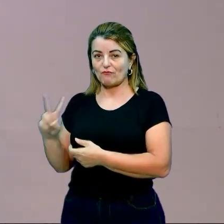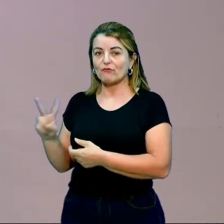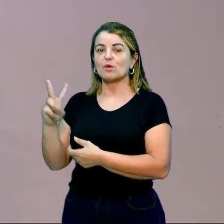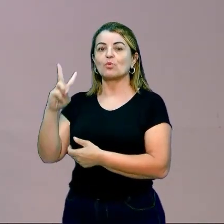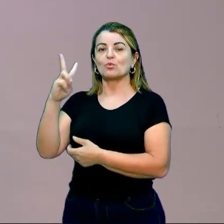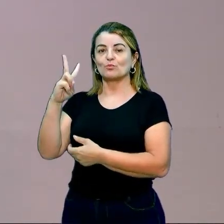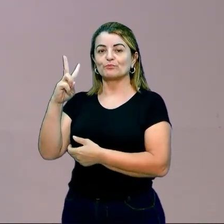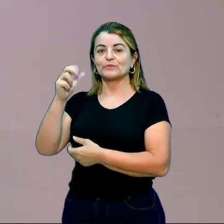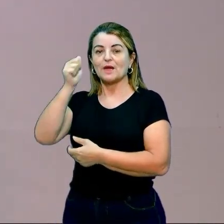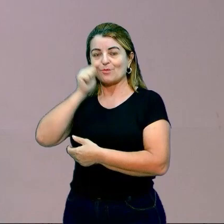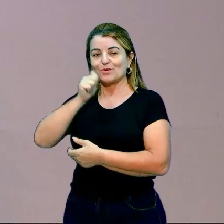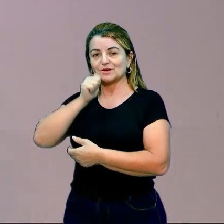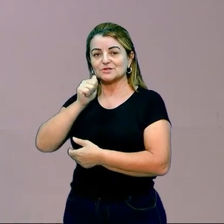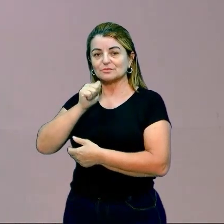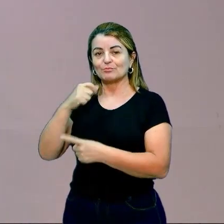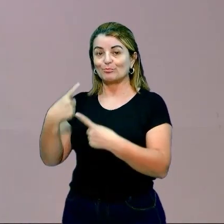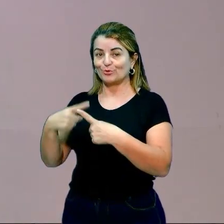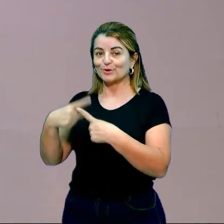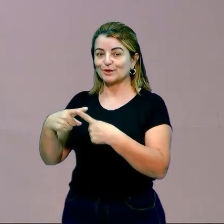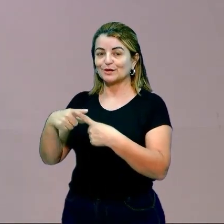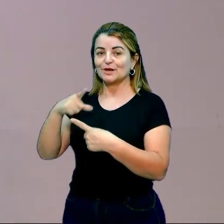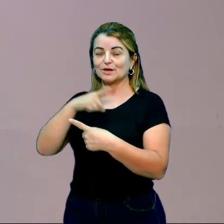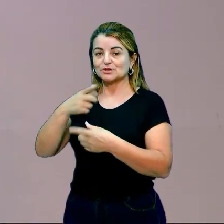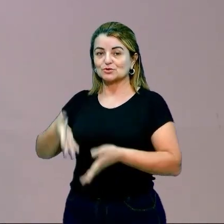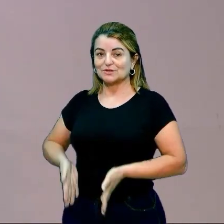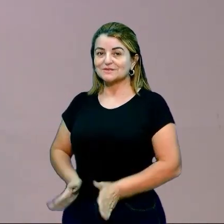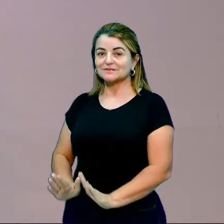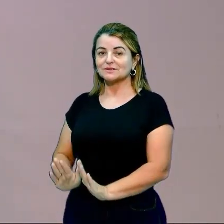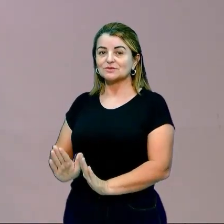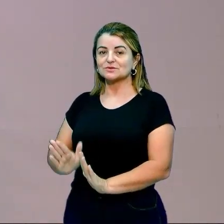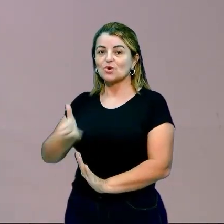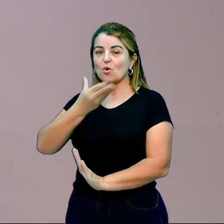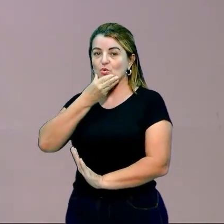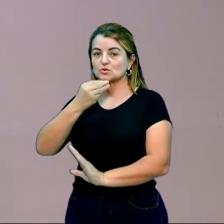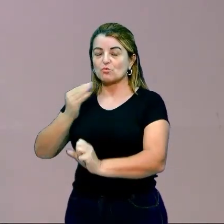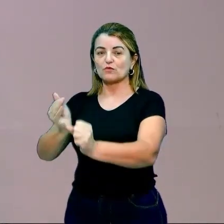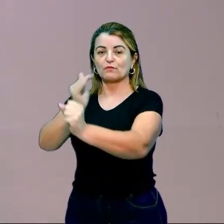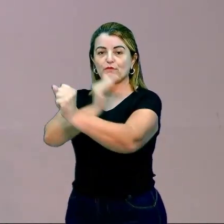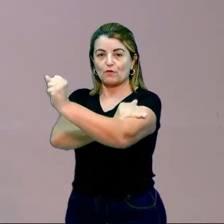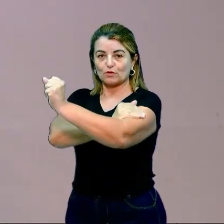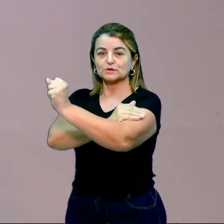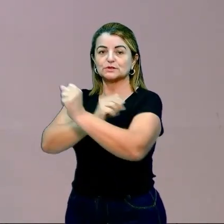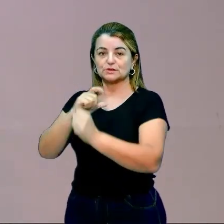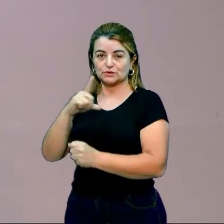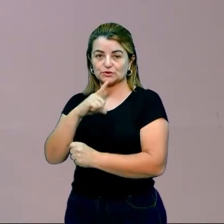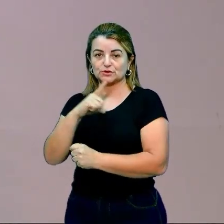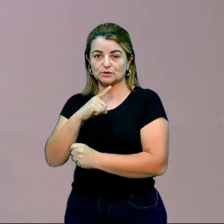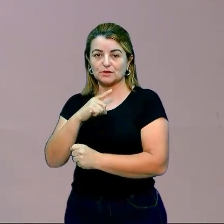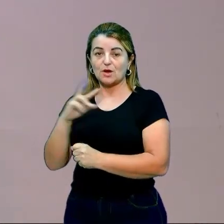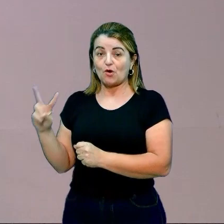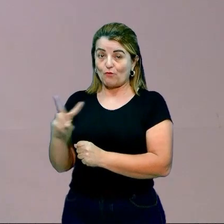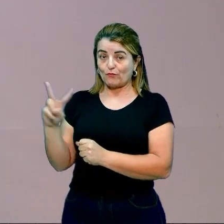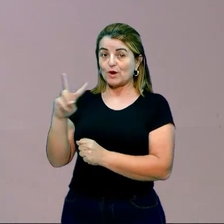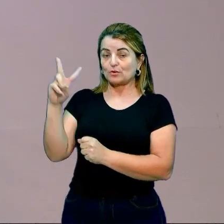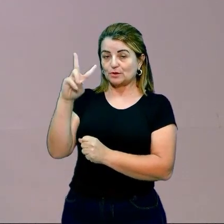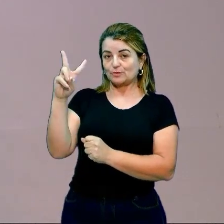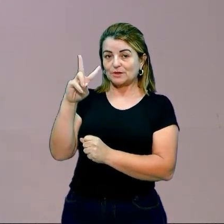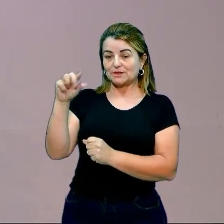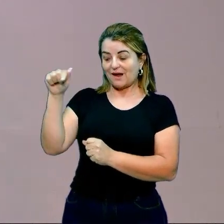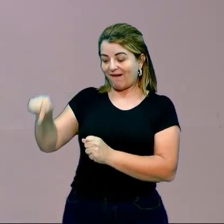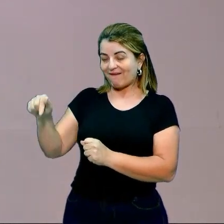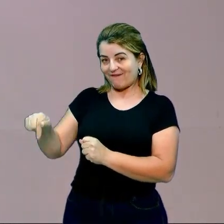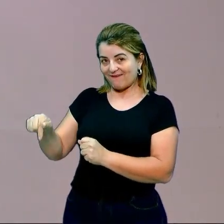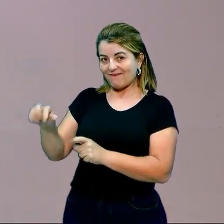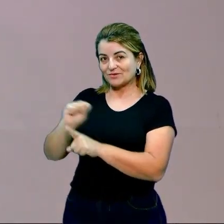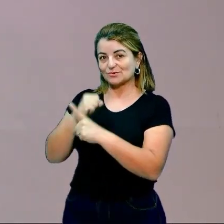porque ela delas que geravam né os guerreiros os homens fortes então o valor da mulher na